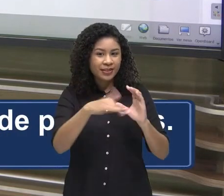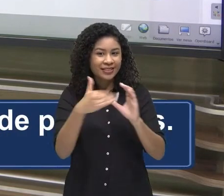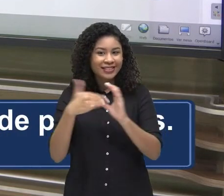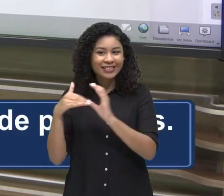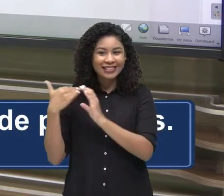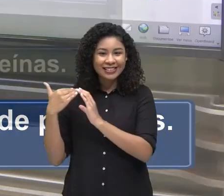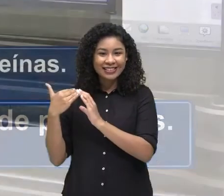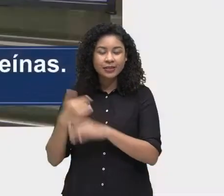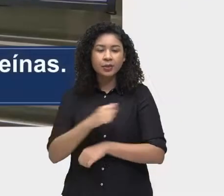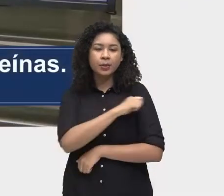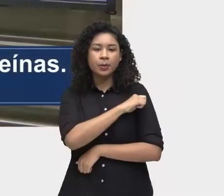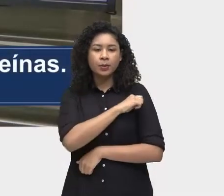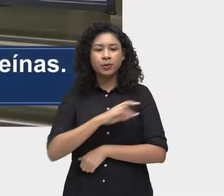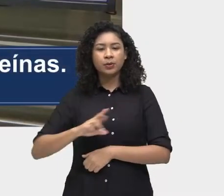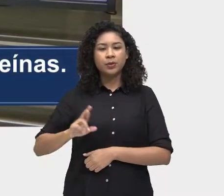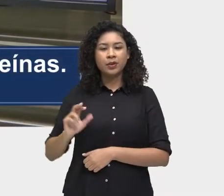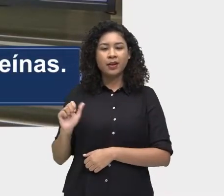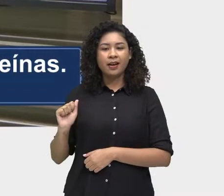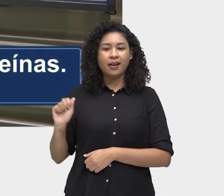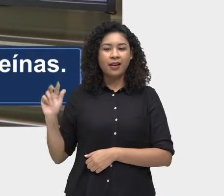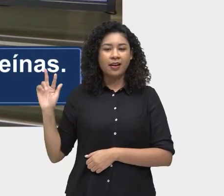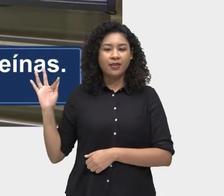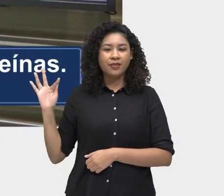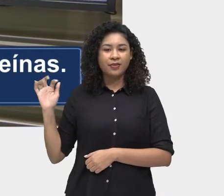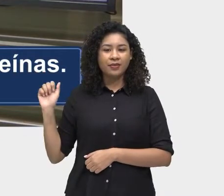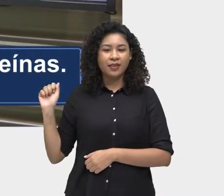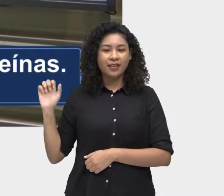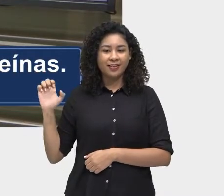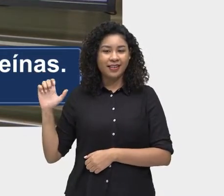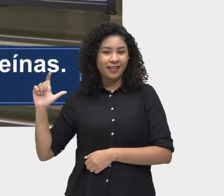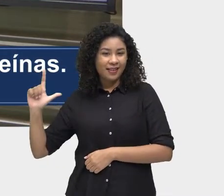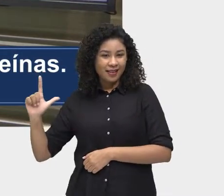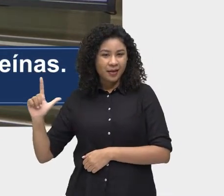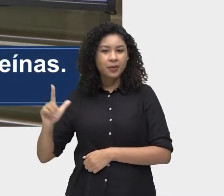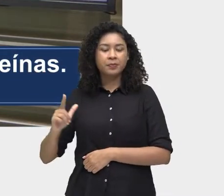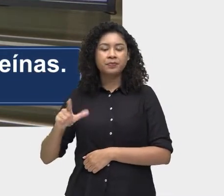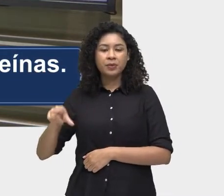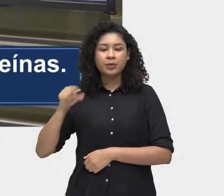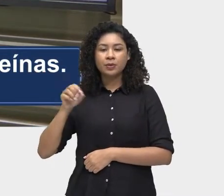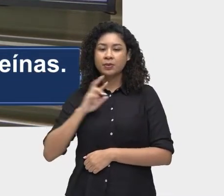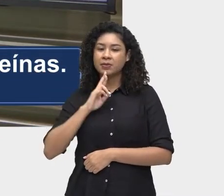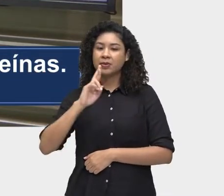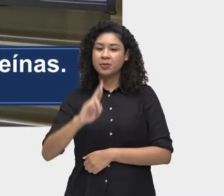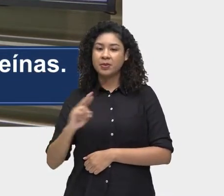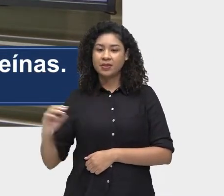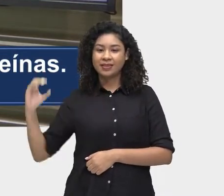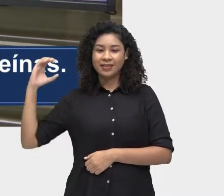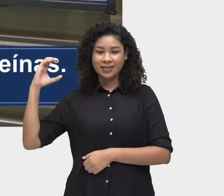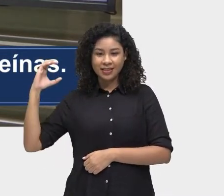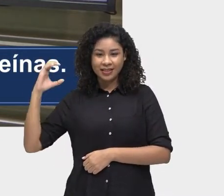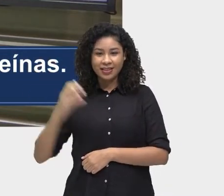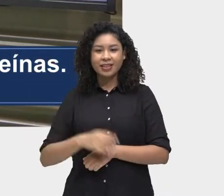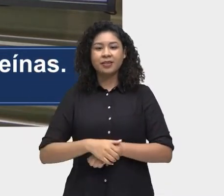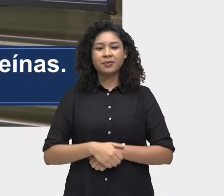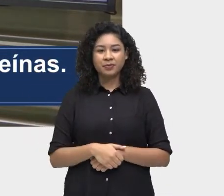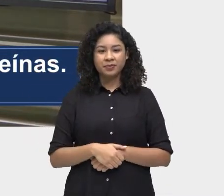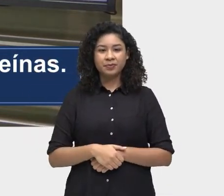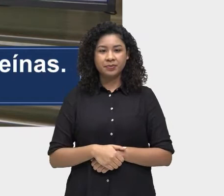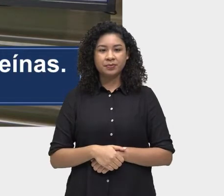resposta do nosso aluno Rafael Henrique, né, que colocou aí, ó, a resposta correta é a letra C, a digestão de